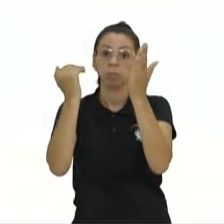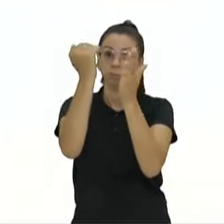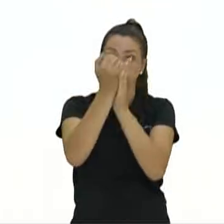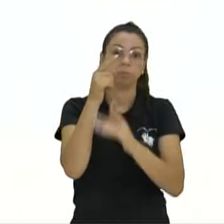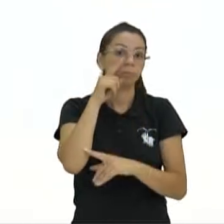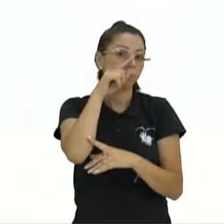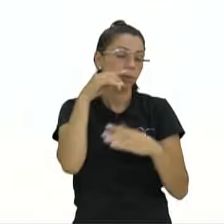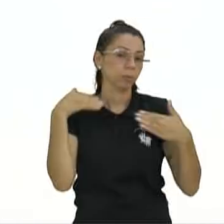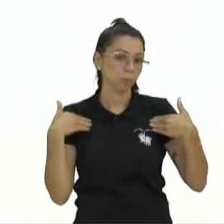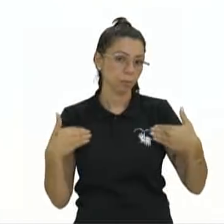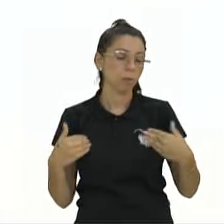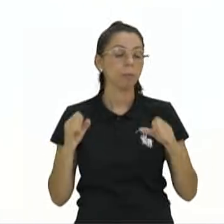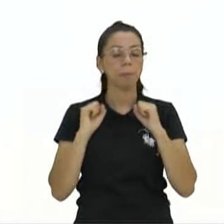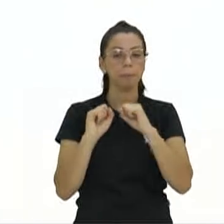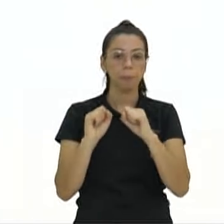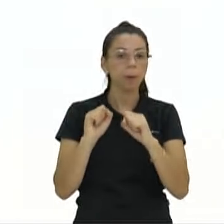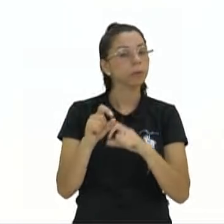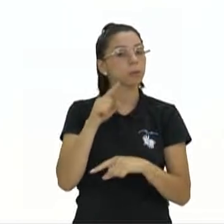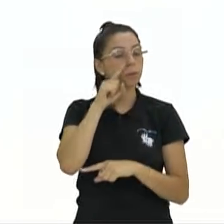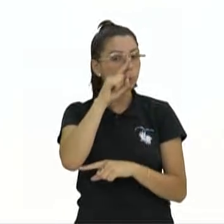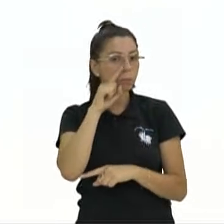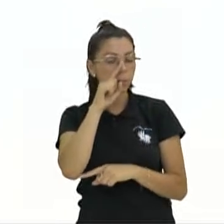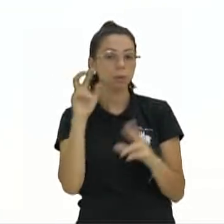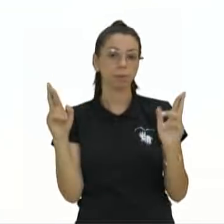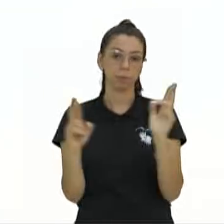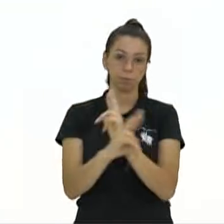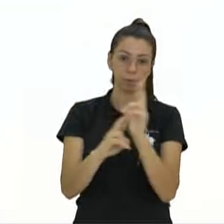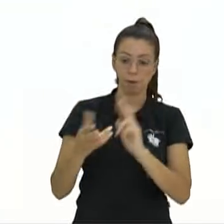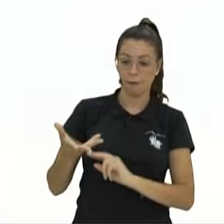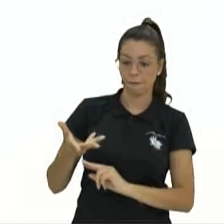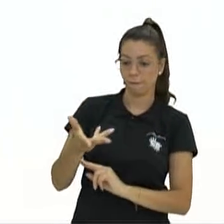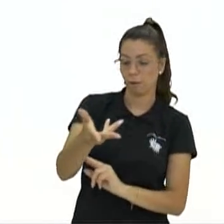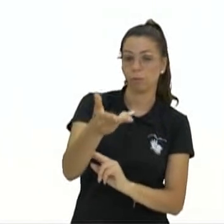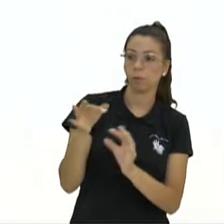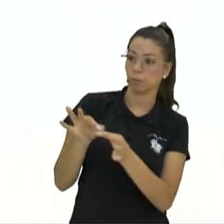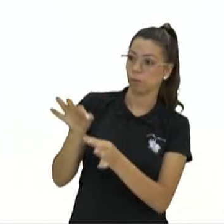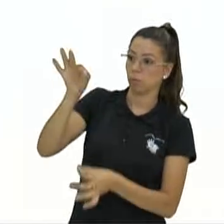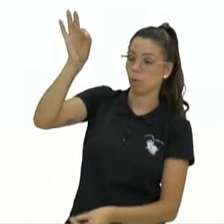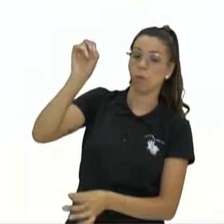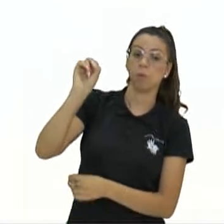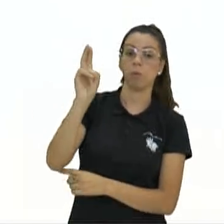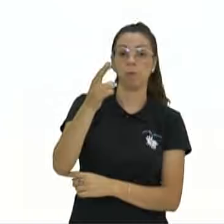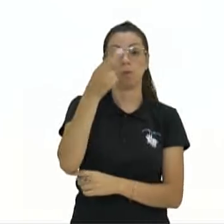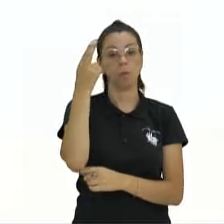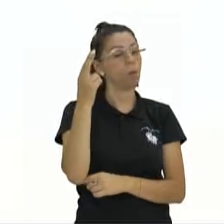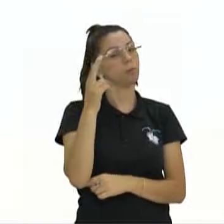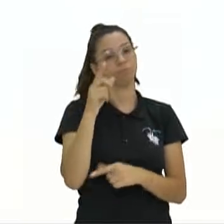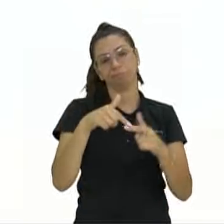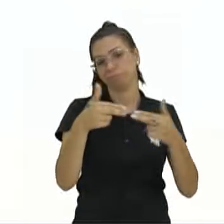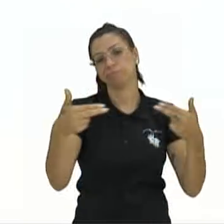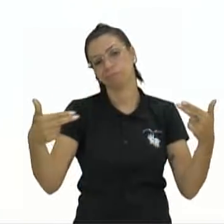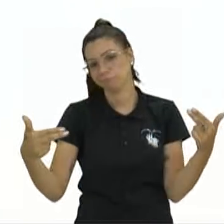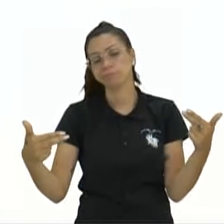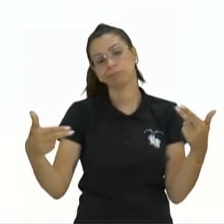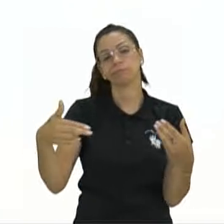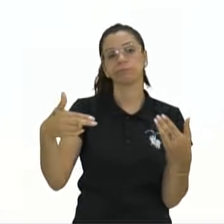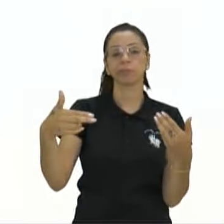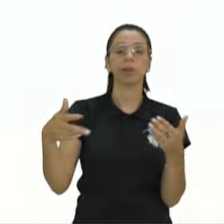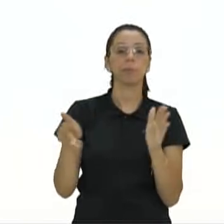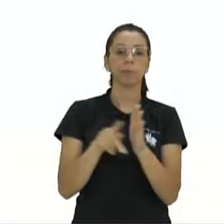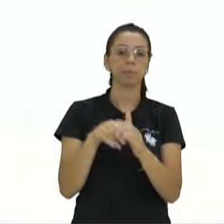físicos, podendo esse risco estar relacionado à velocidade, à altura ou outros elementos envolvidos